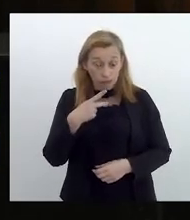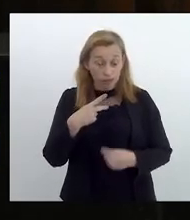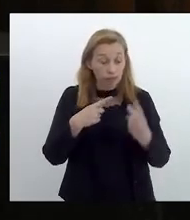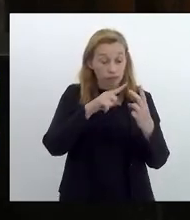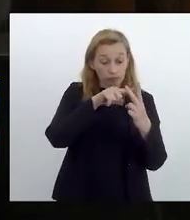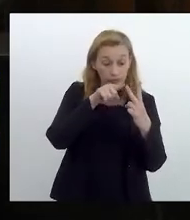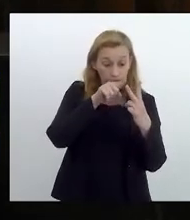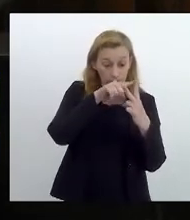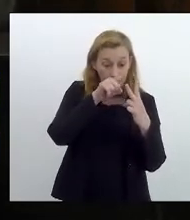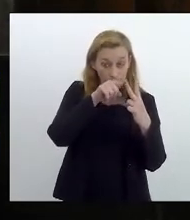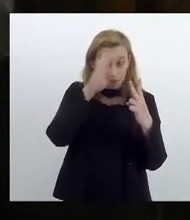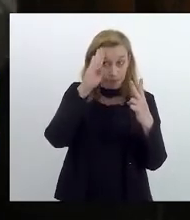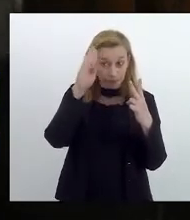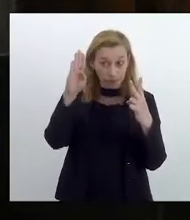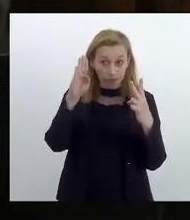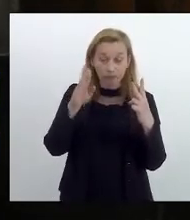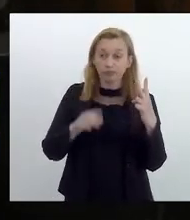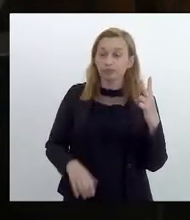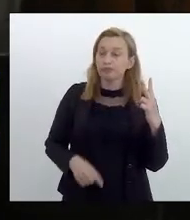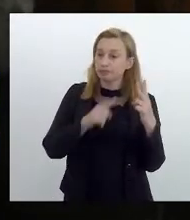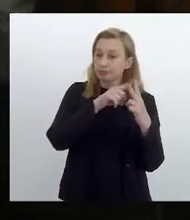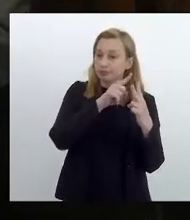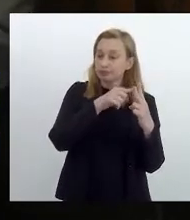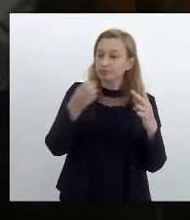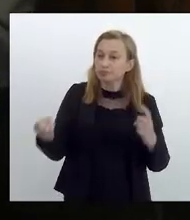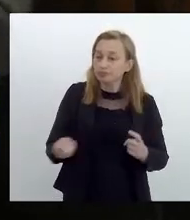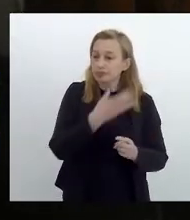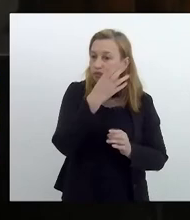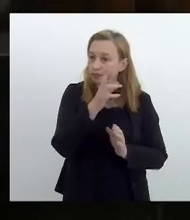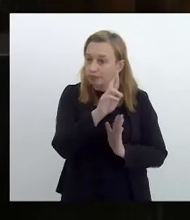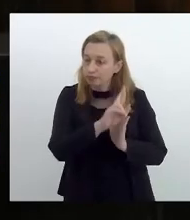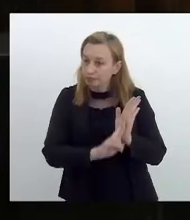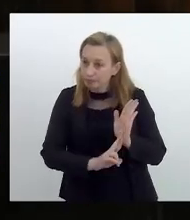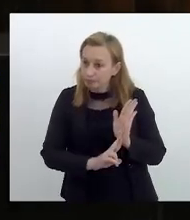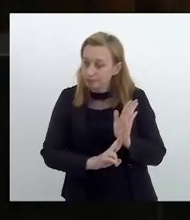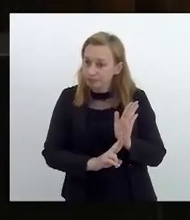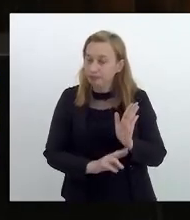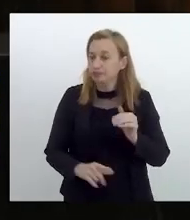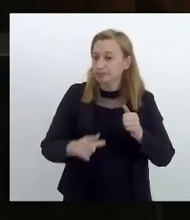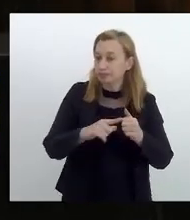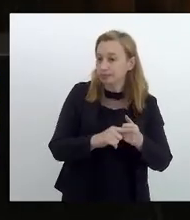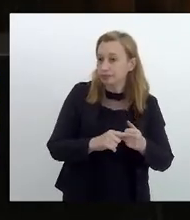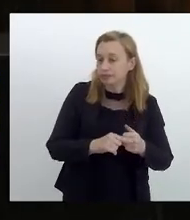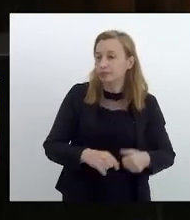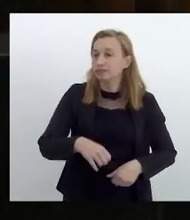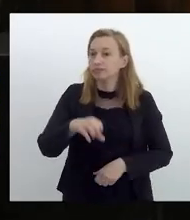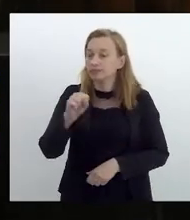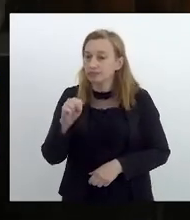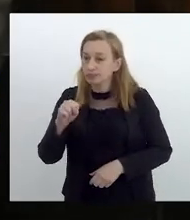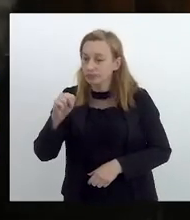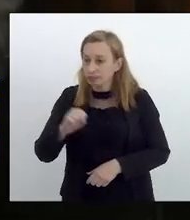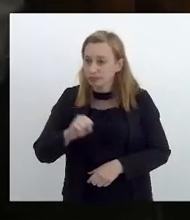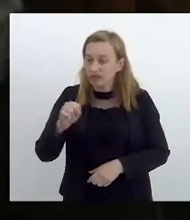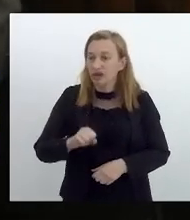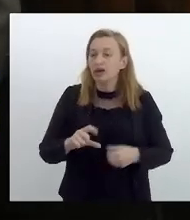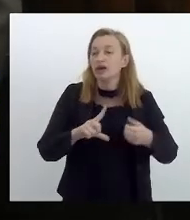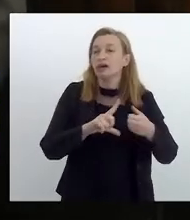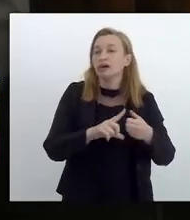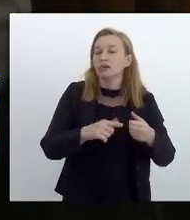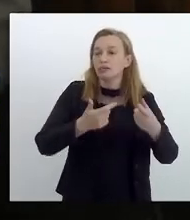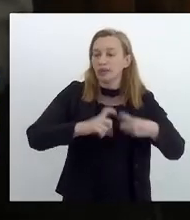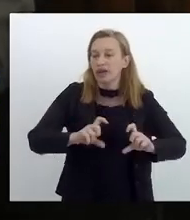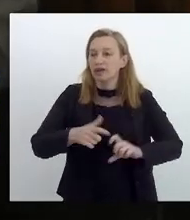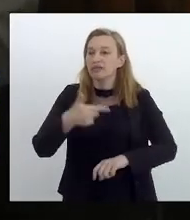condicionantes consoante a nova redação do artigo 8º parágrafo segundo da lei complementar